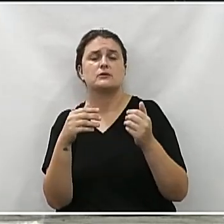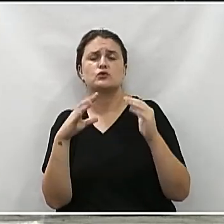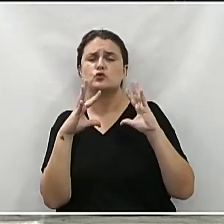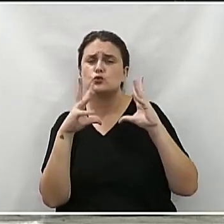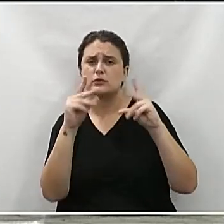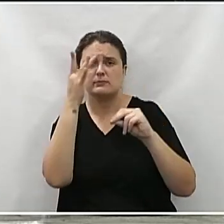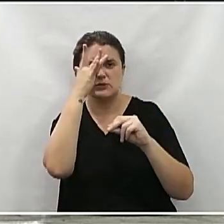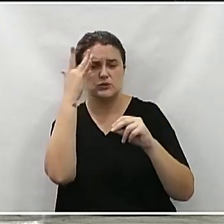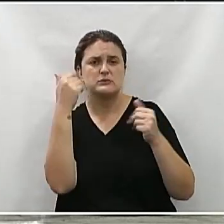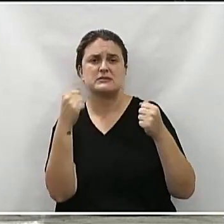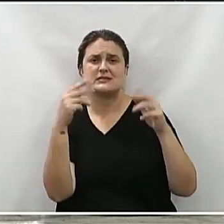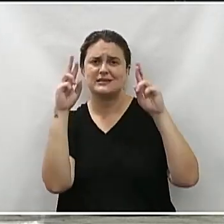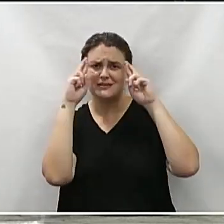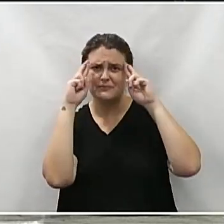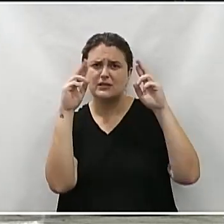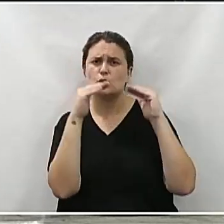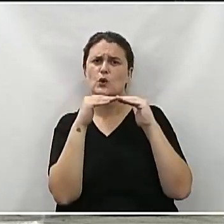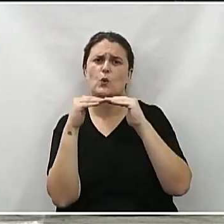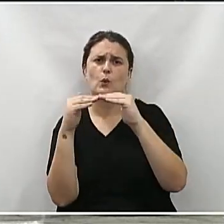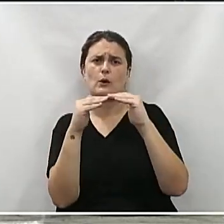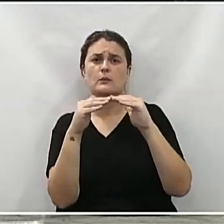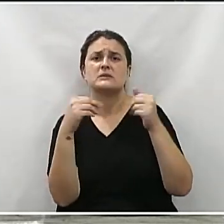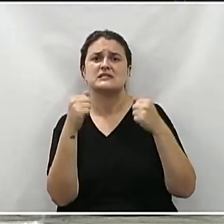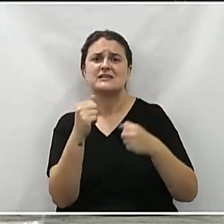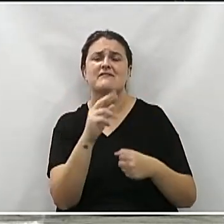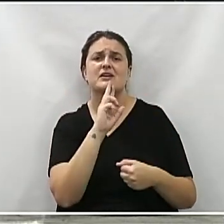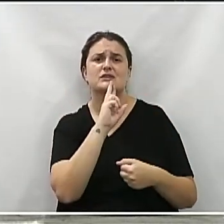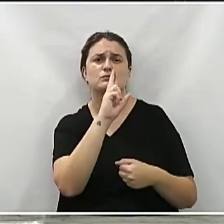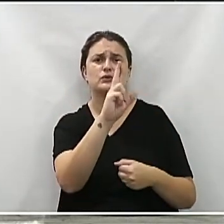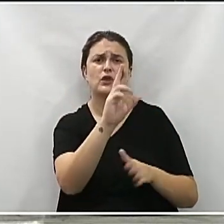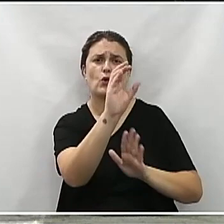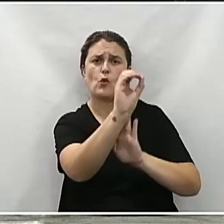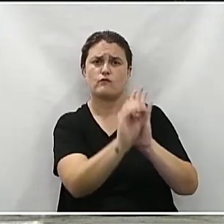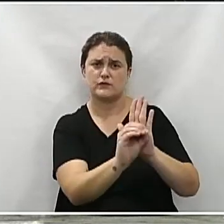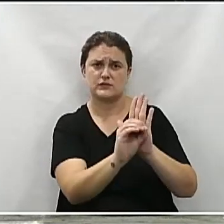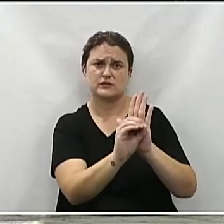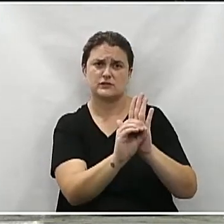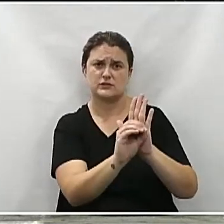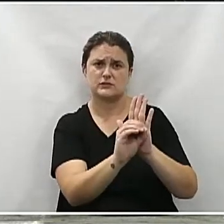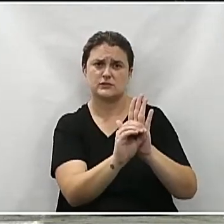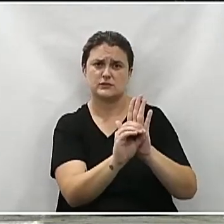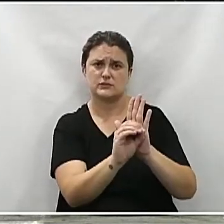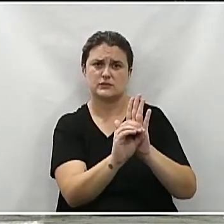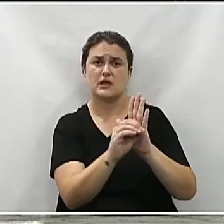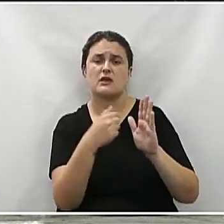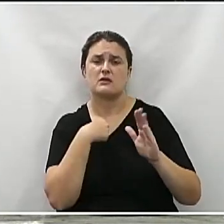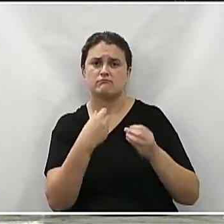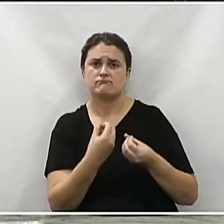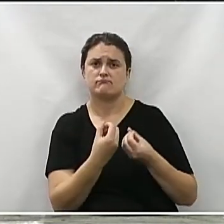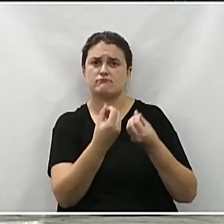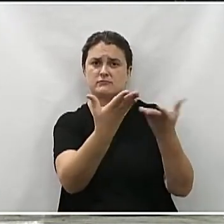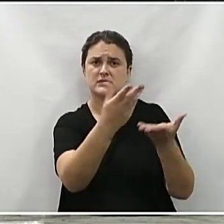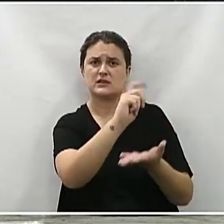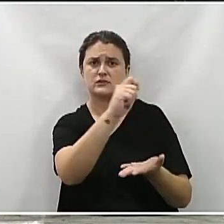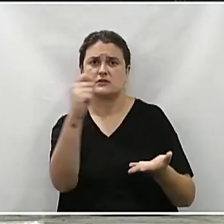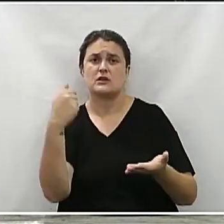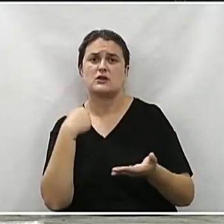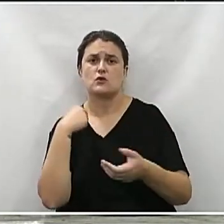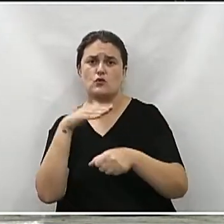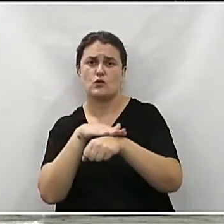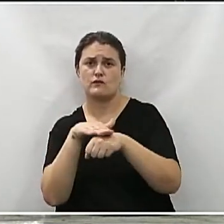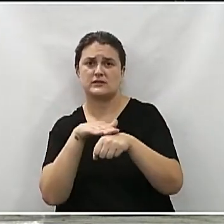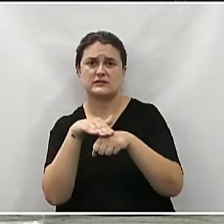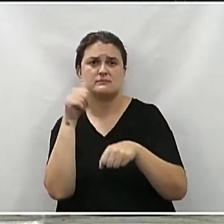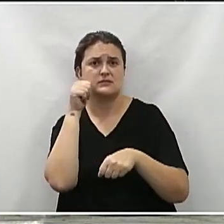todos de forma igual responda aos ofícios de gabinete o qual eu encaminhei lá para a associação conversei com a Patrícia